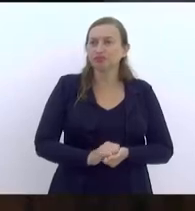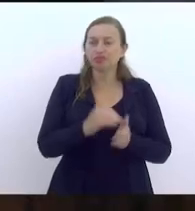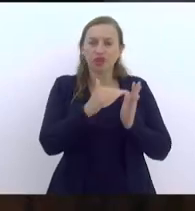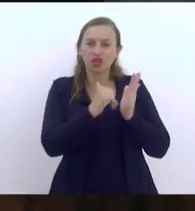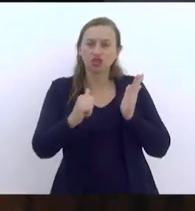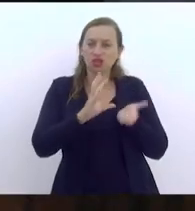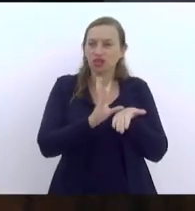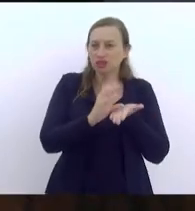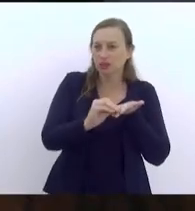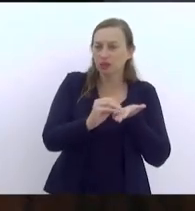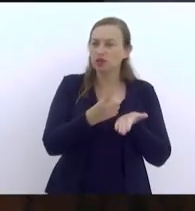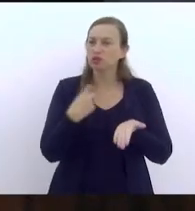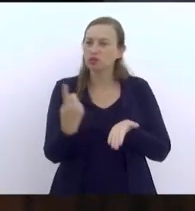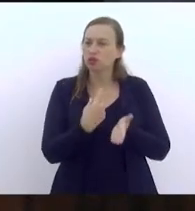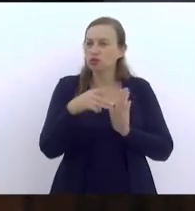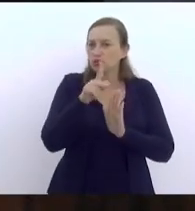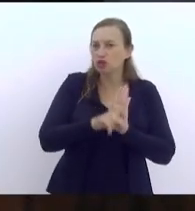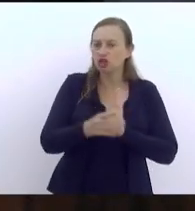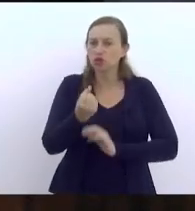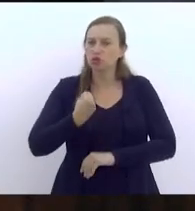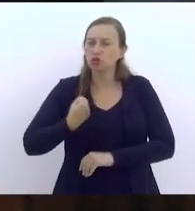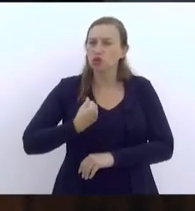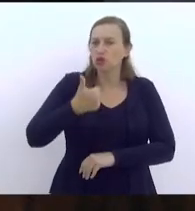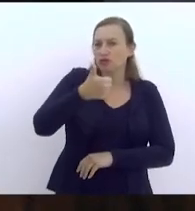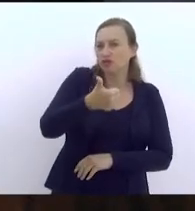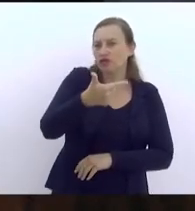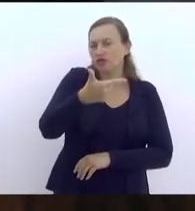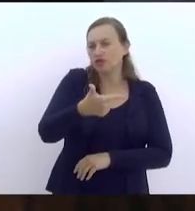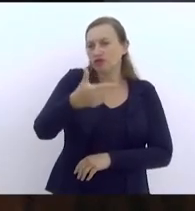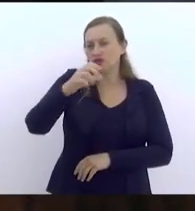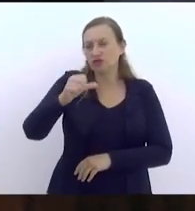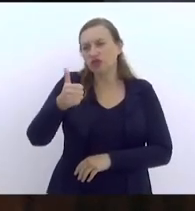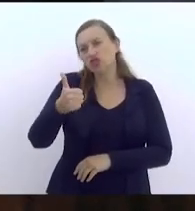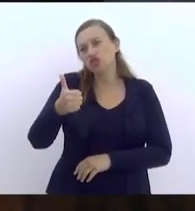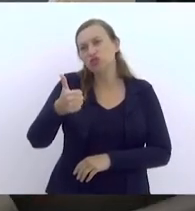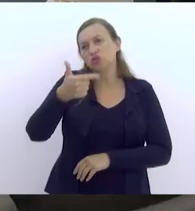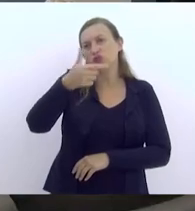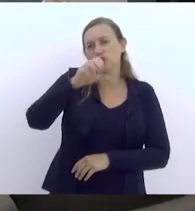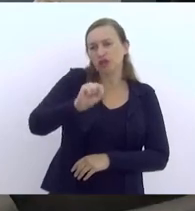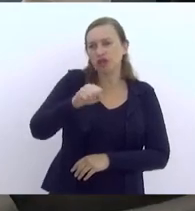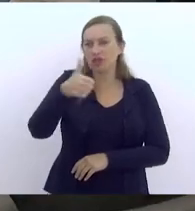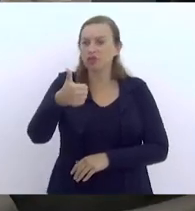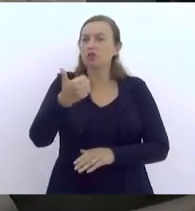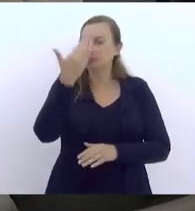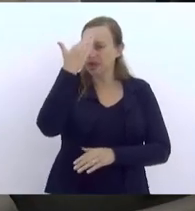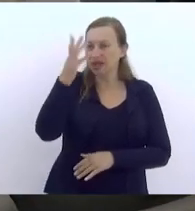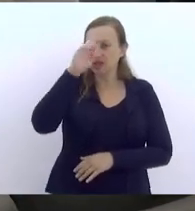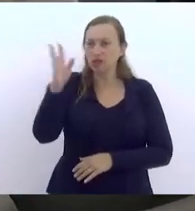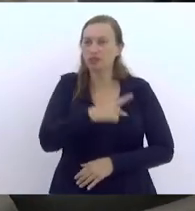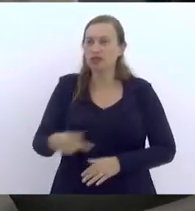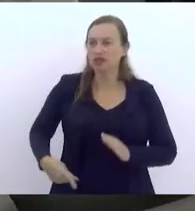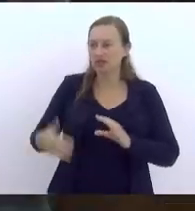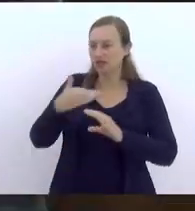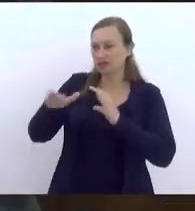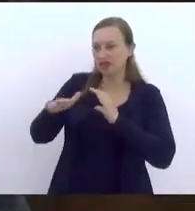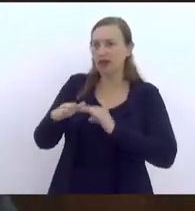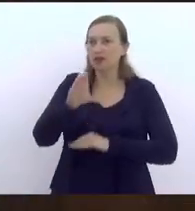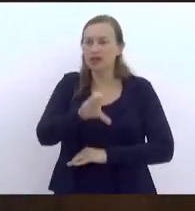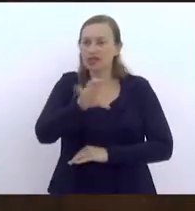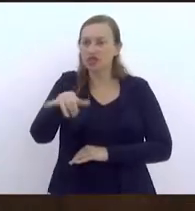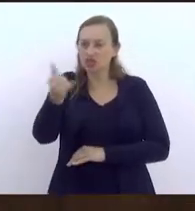Retirado de pauta o nosso projeto número 2181. Obrigado, presidente. Se Vossa Excelência puder, então, remeter à CCJ, a